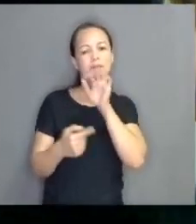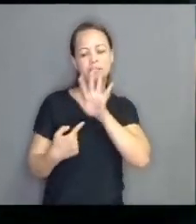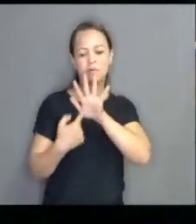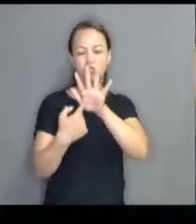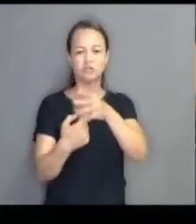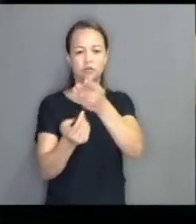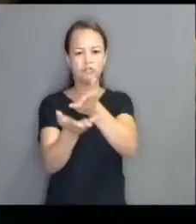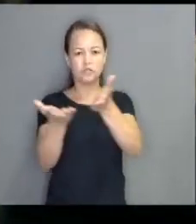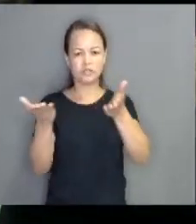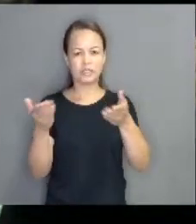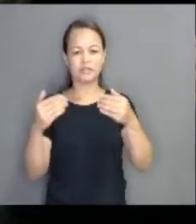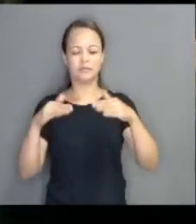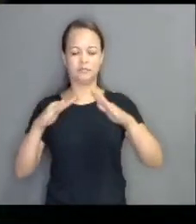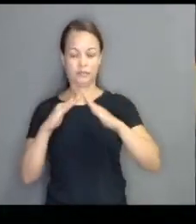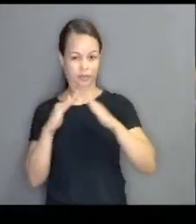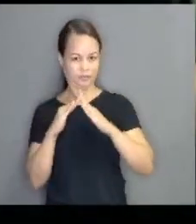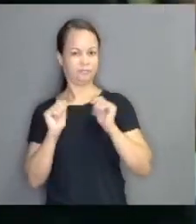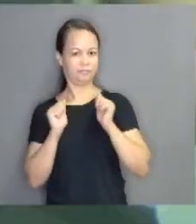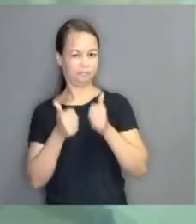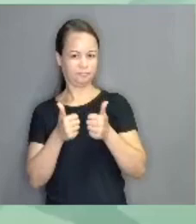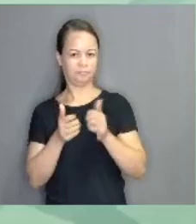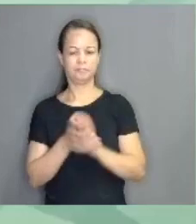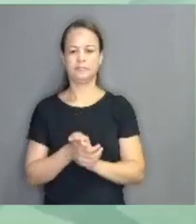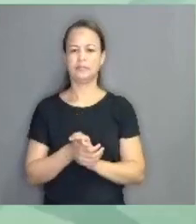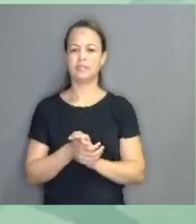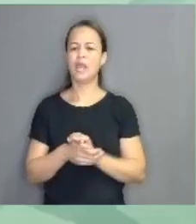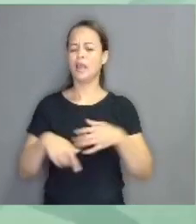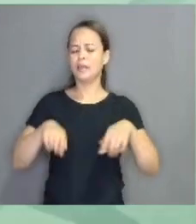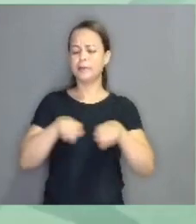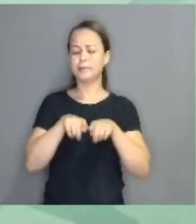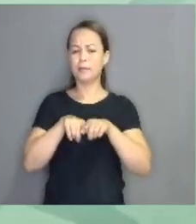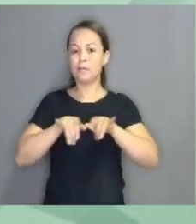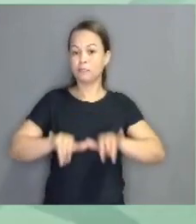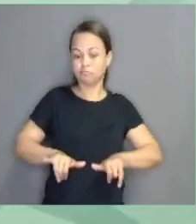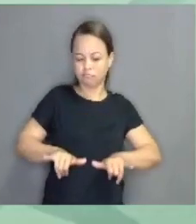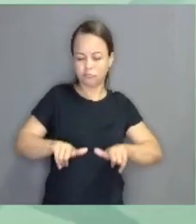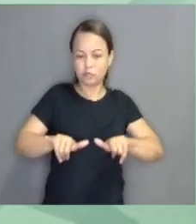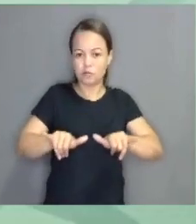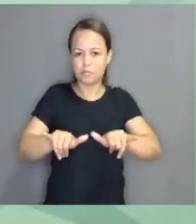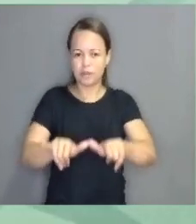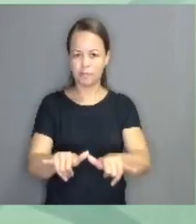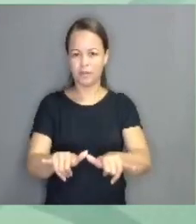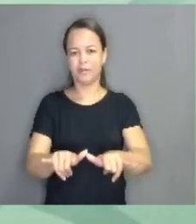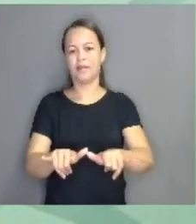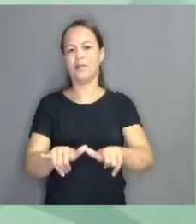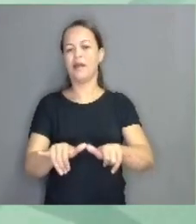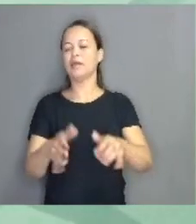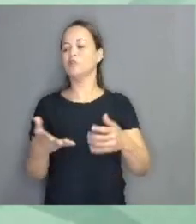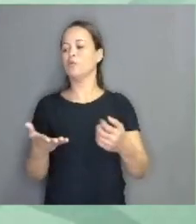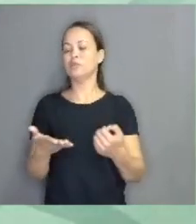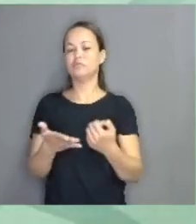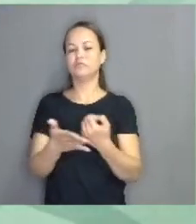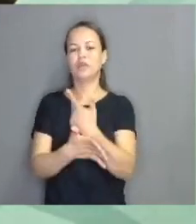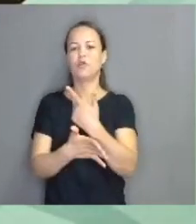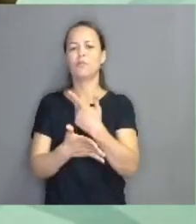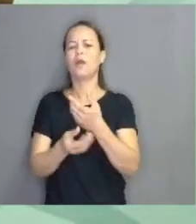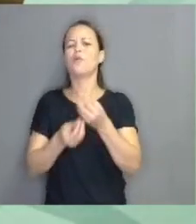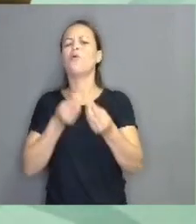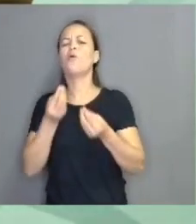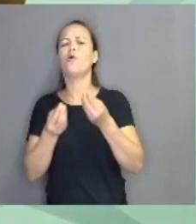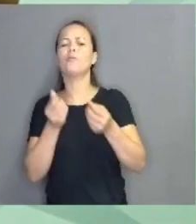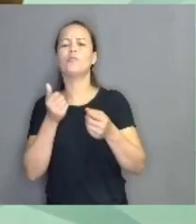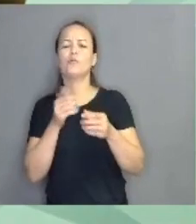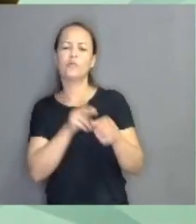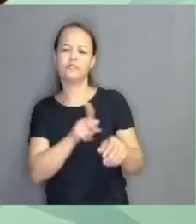no supermercado. Como assim, tia? Quando a gente vai lá no supermercado, a gente compra os produtos. E